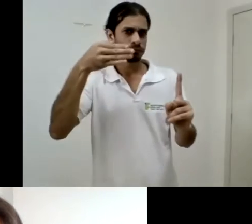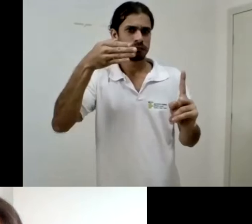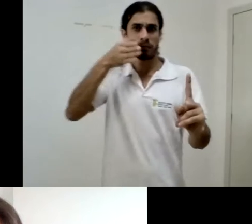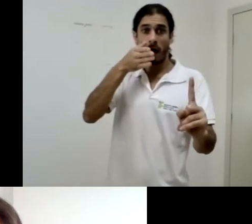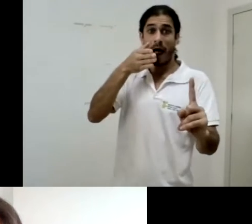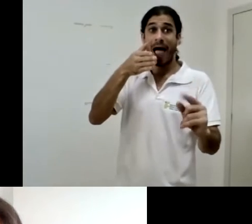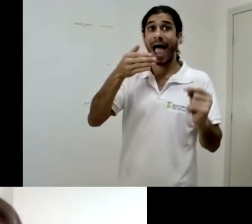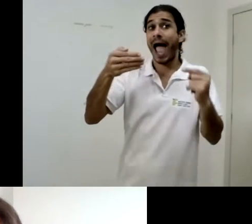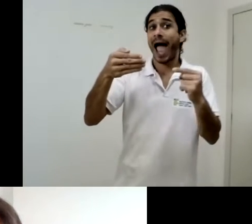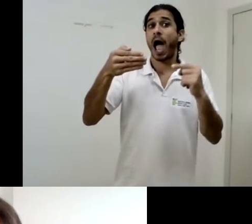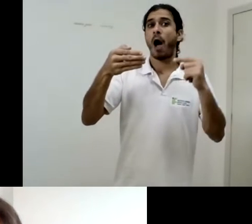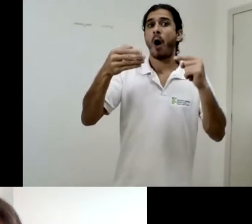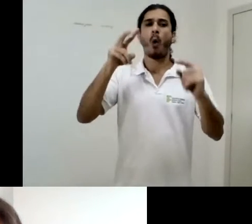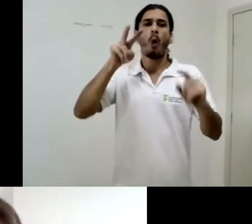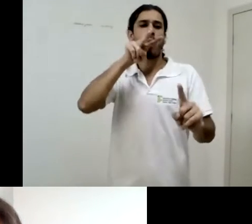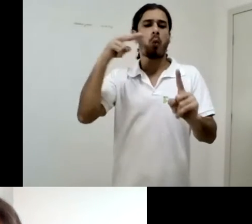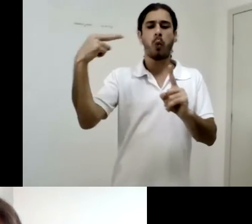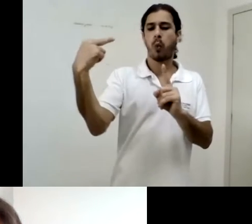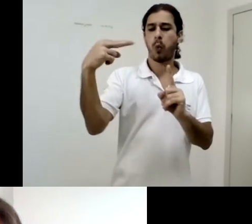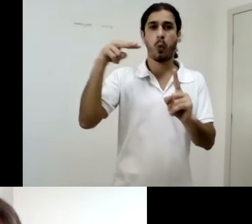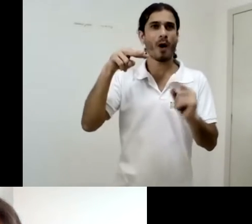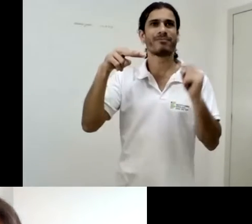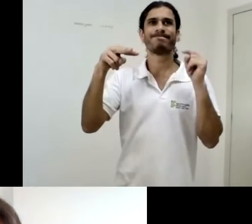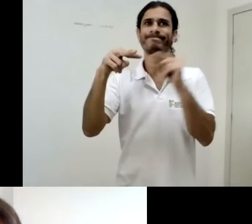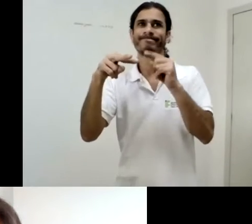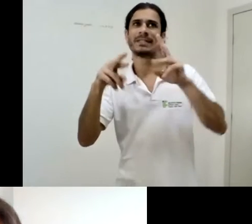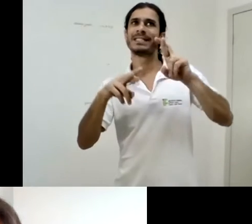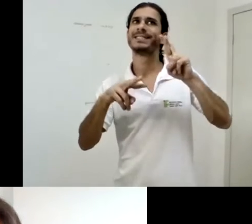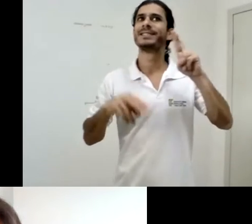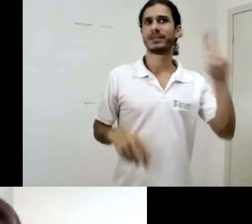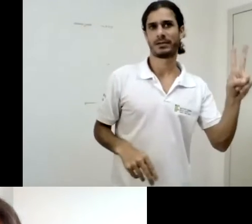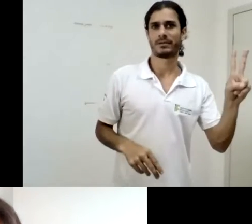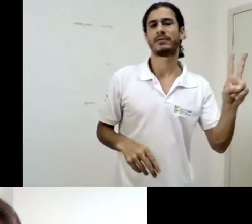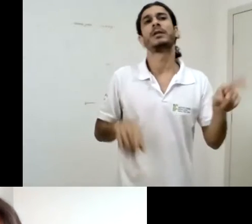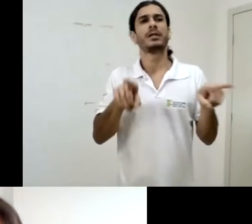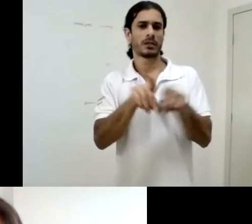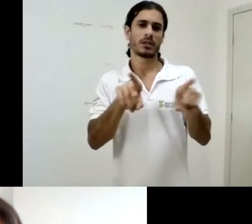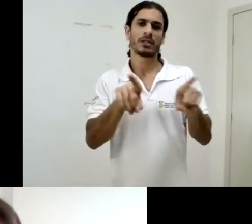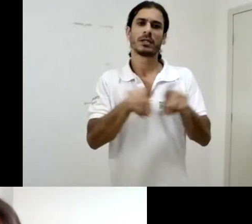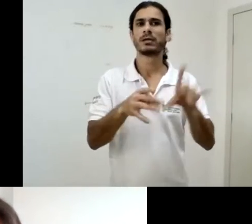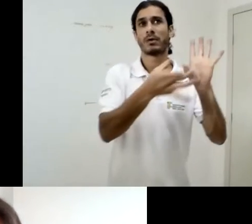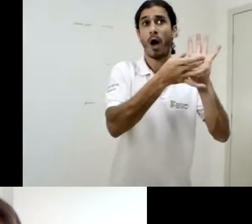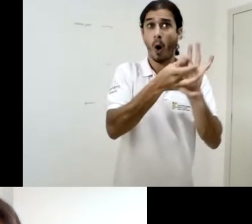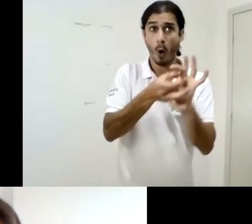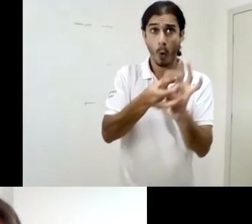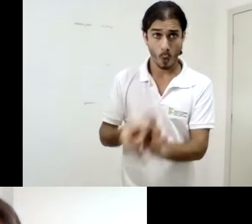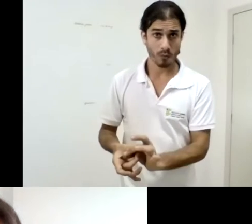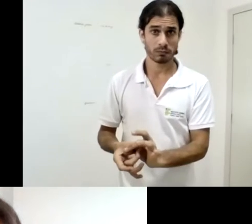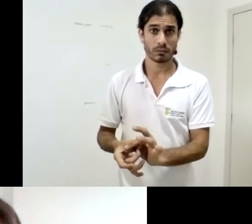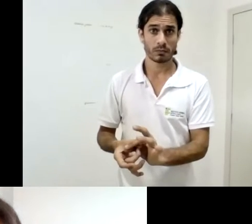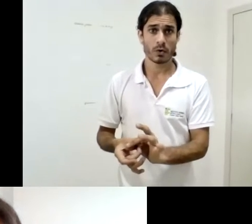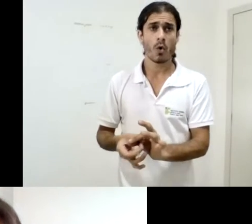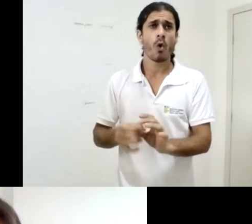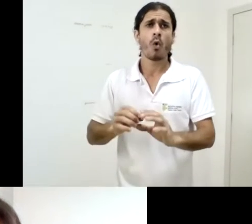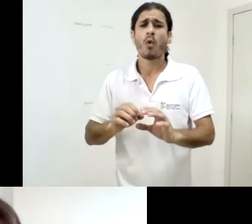de outros. E o que diferencia também é o contexto. Que intervenientes ocorrem? que